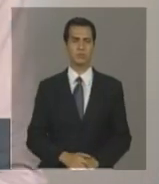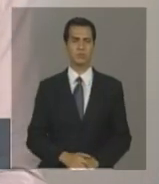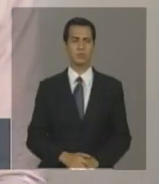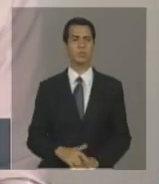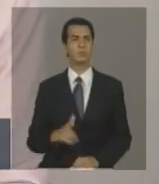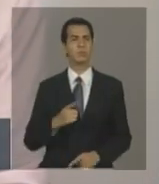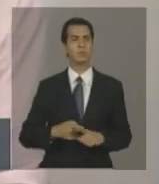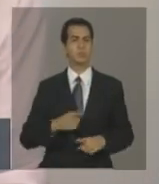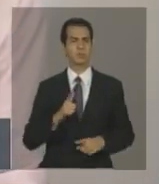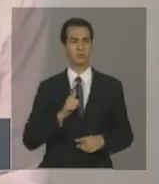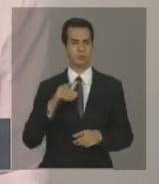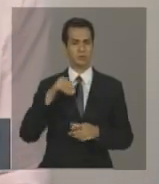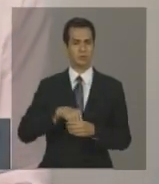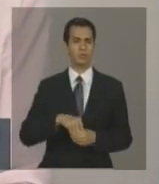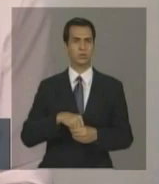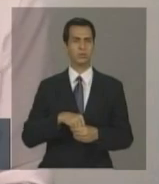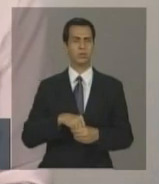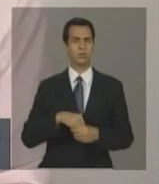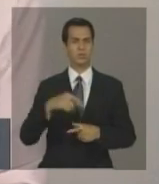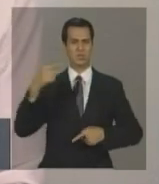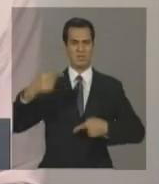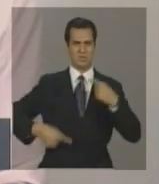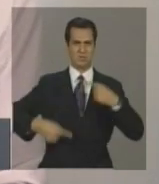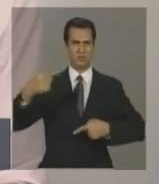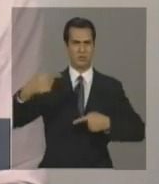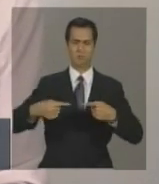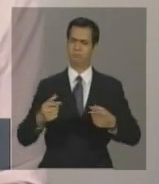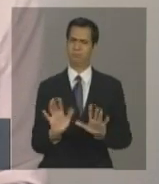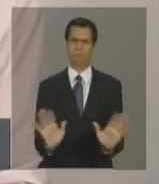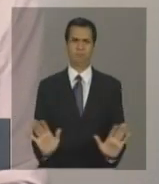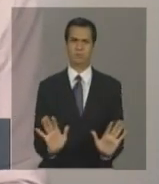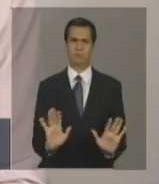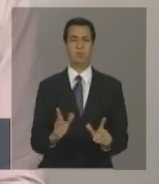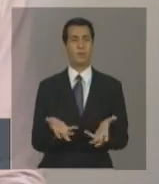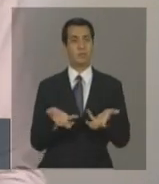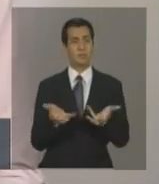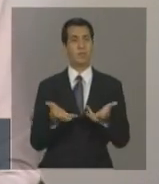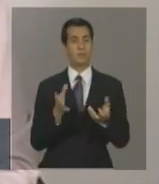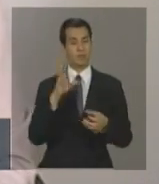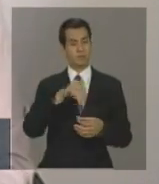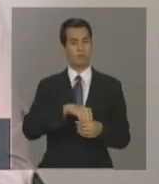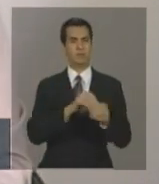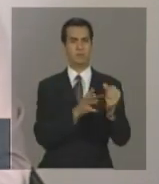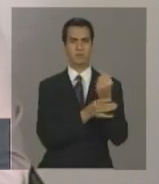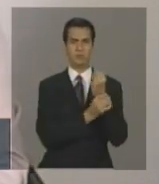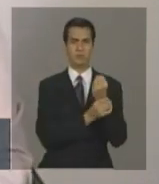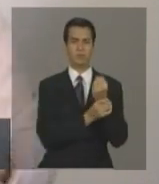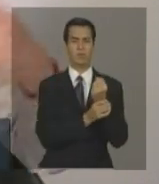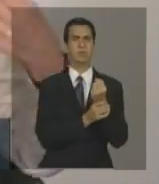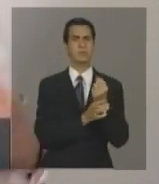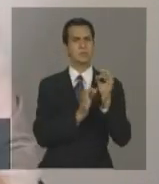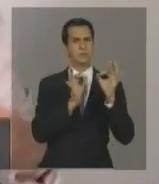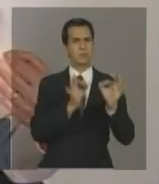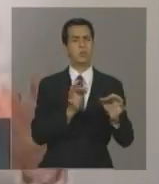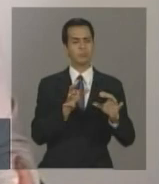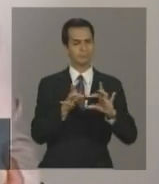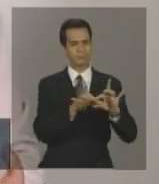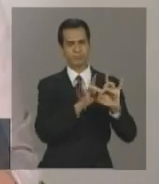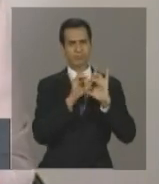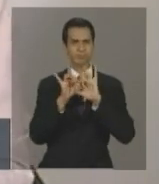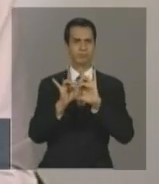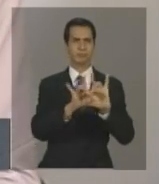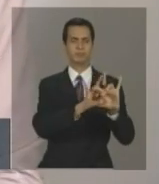a rivalidade, mas plantarmos no âmbito da segurança pública, de forma muito objetiva, a